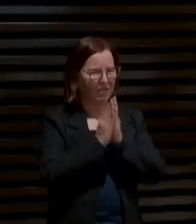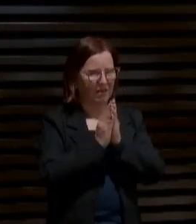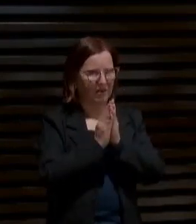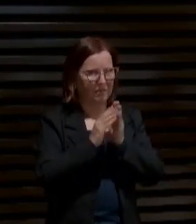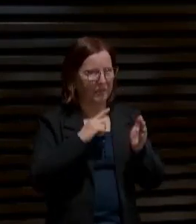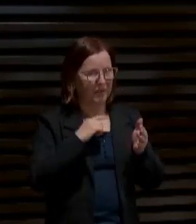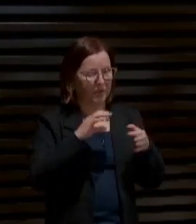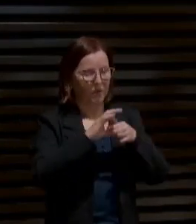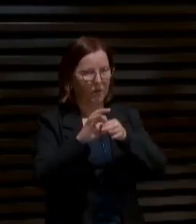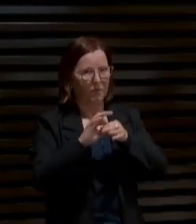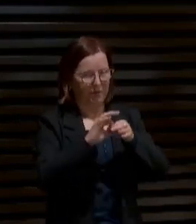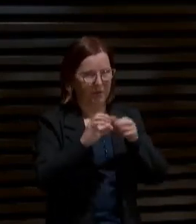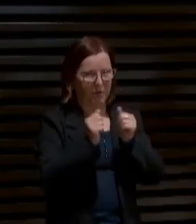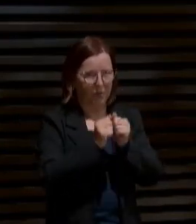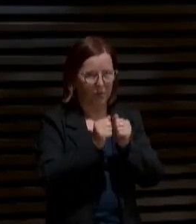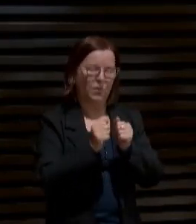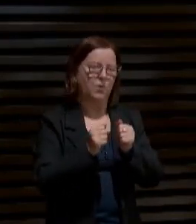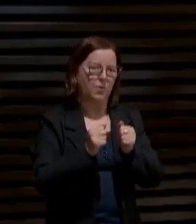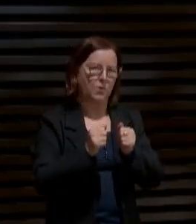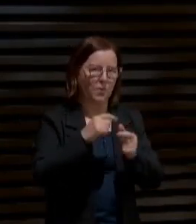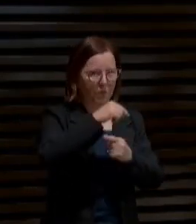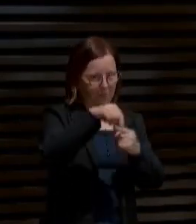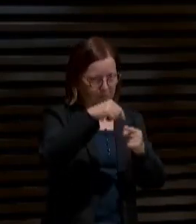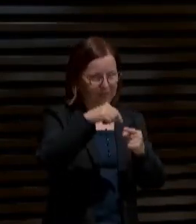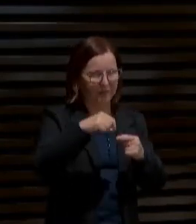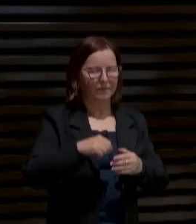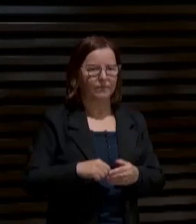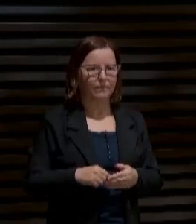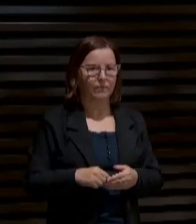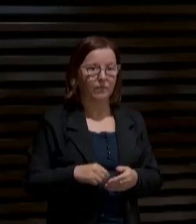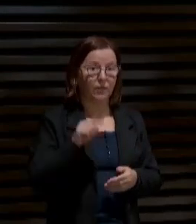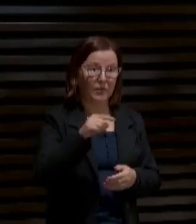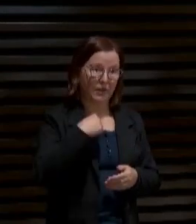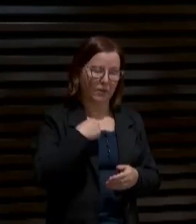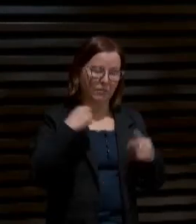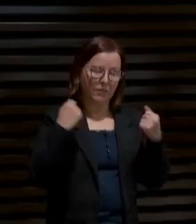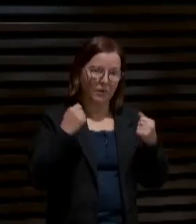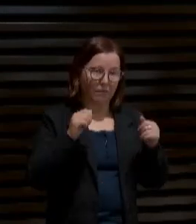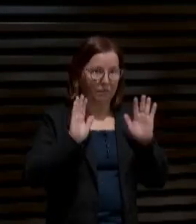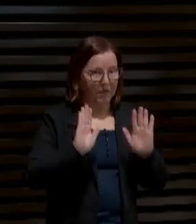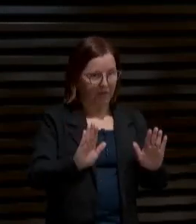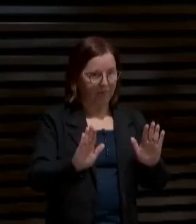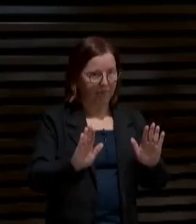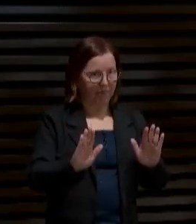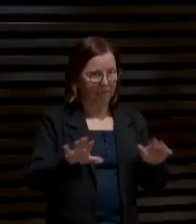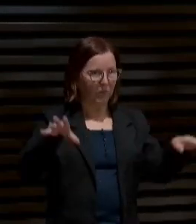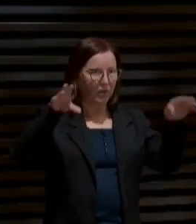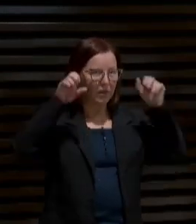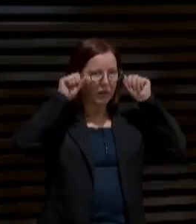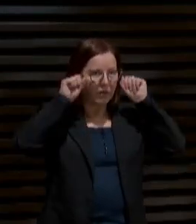e você e eu necessitamos parar e escutar a voz do senhor e